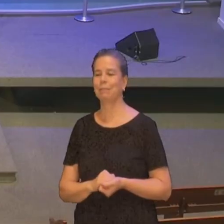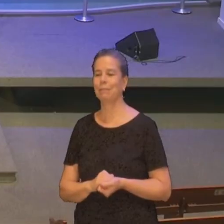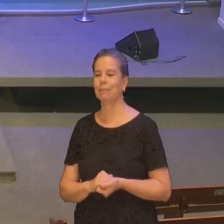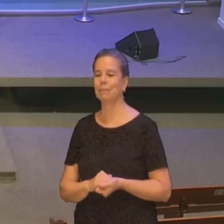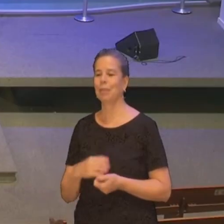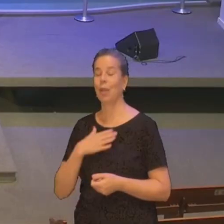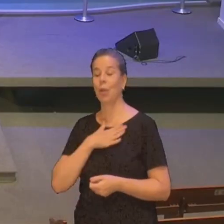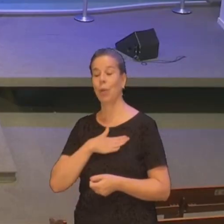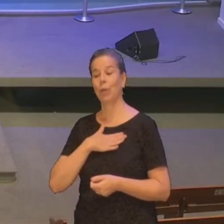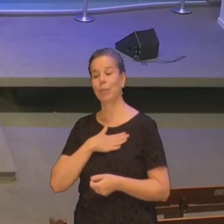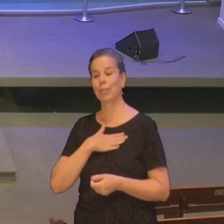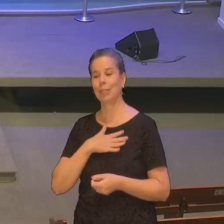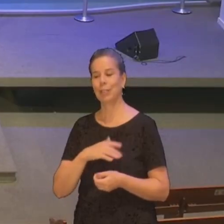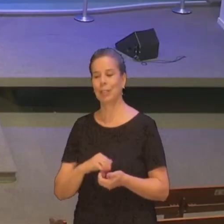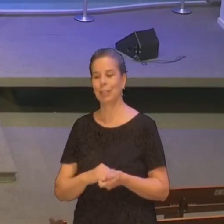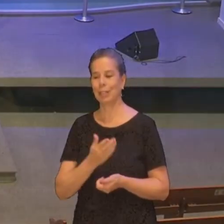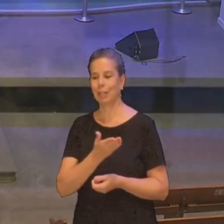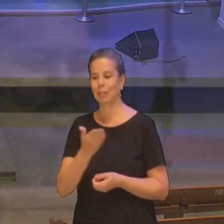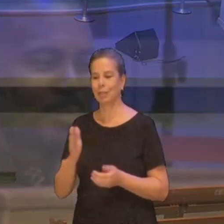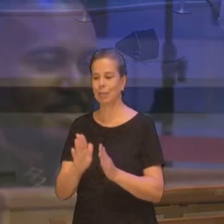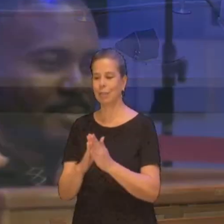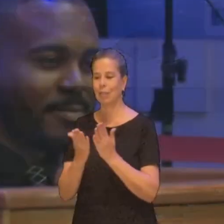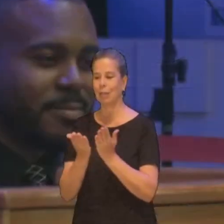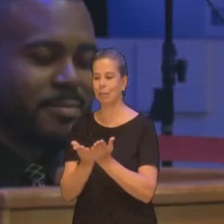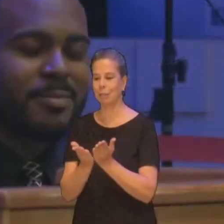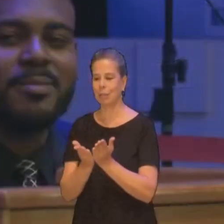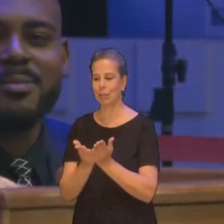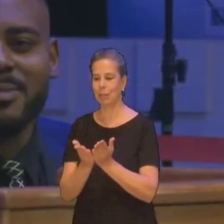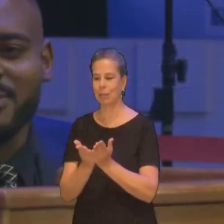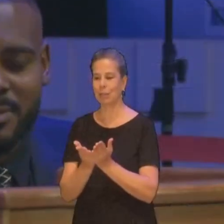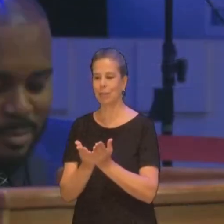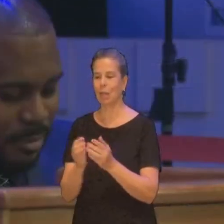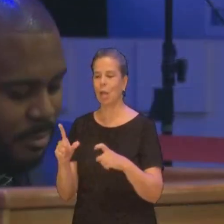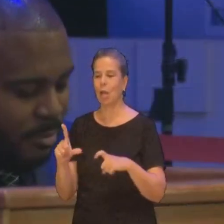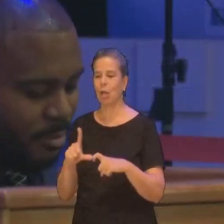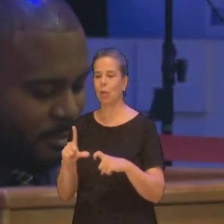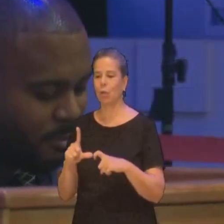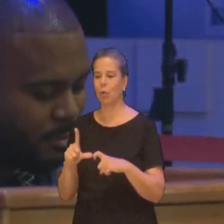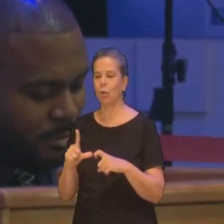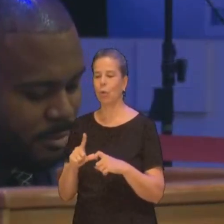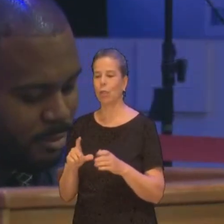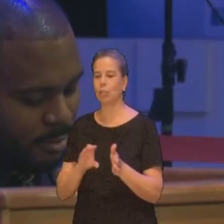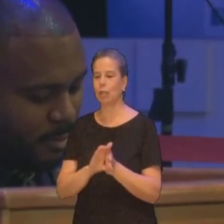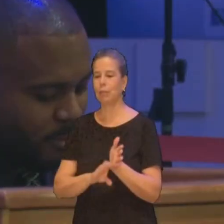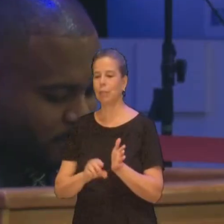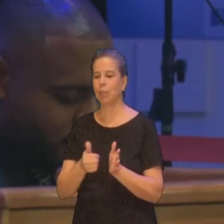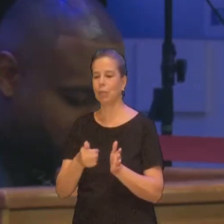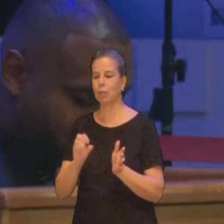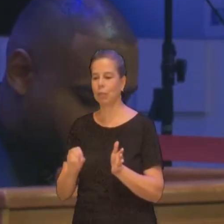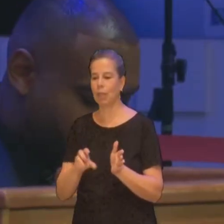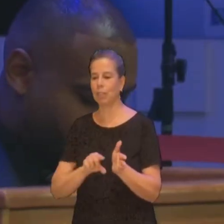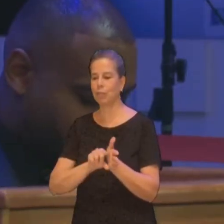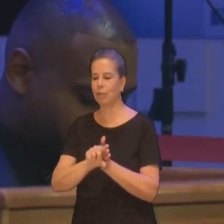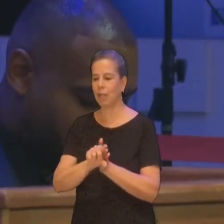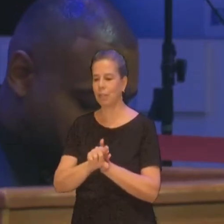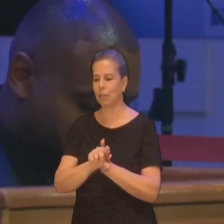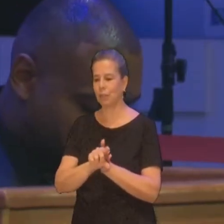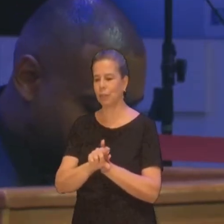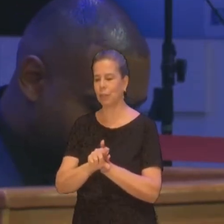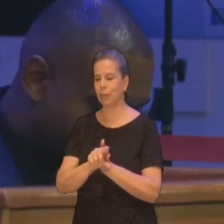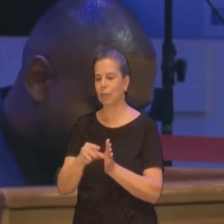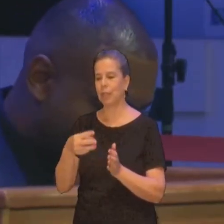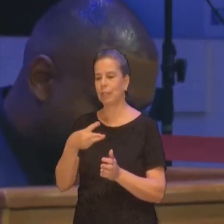Eu gostaria que vocês abrissem em Lucas 10, a partir do versículo